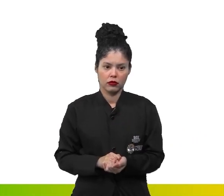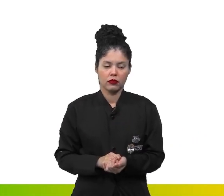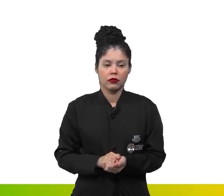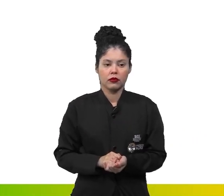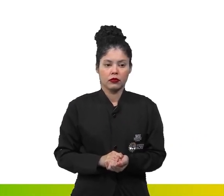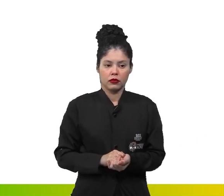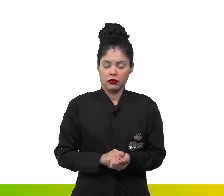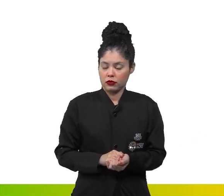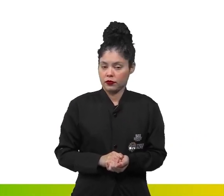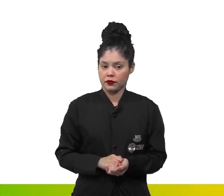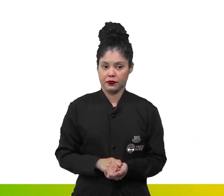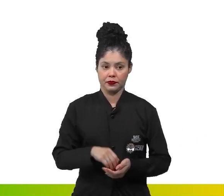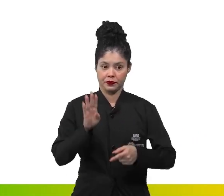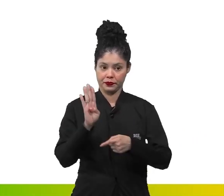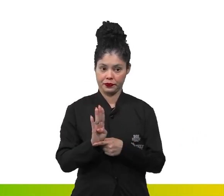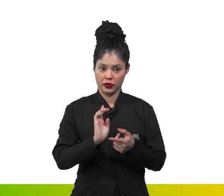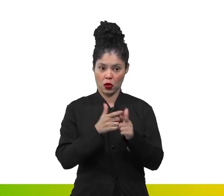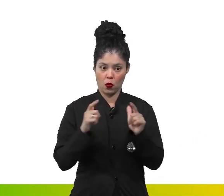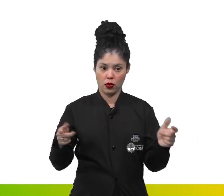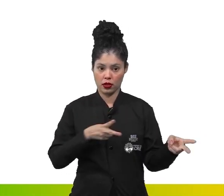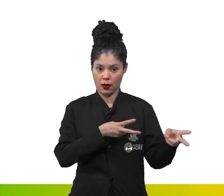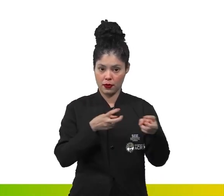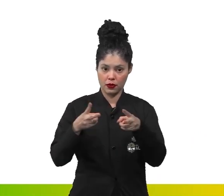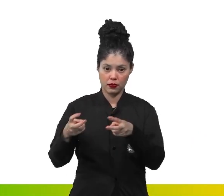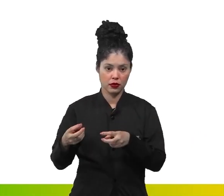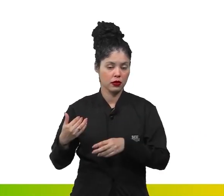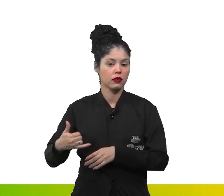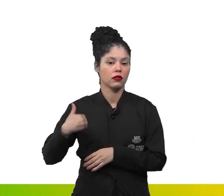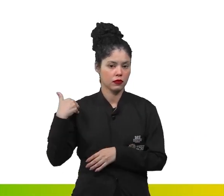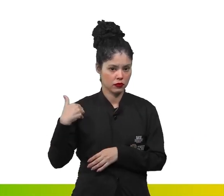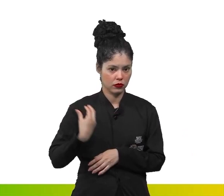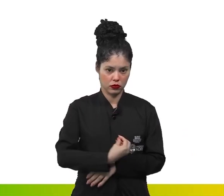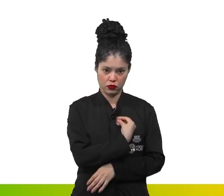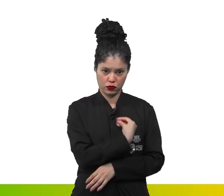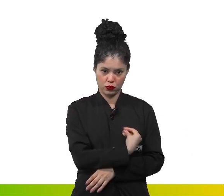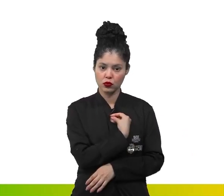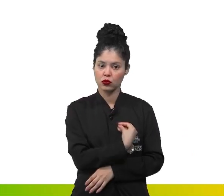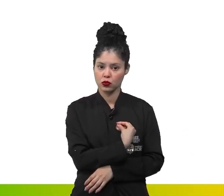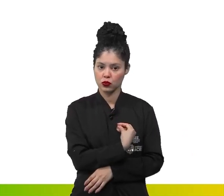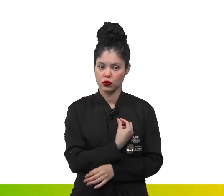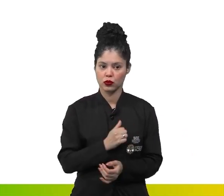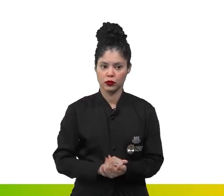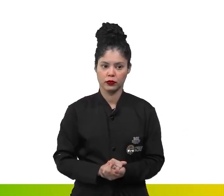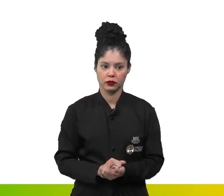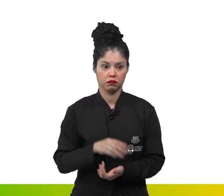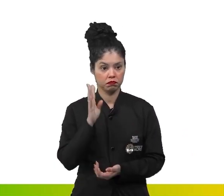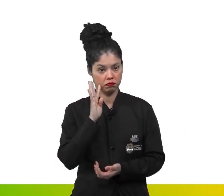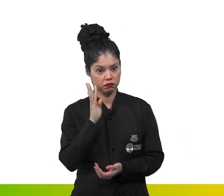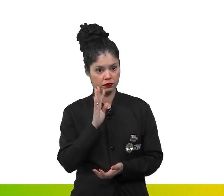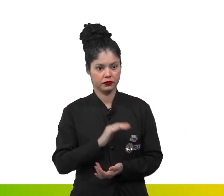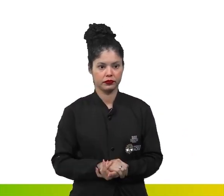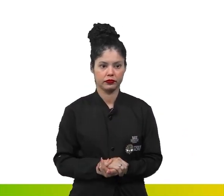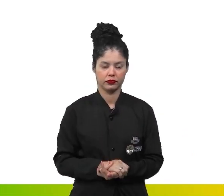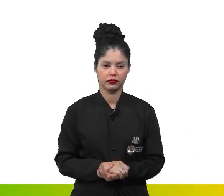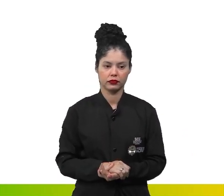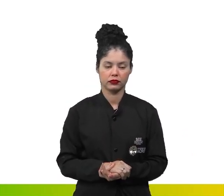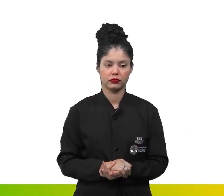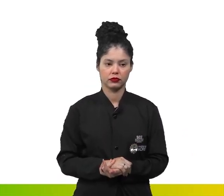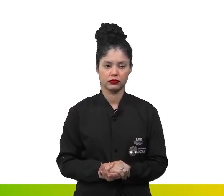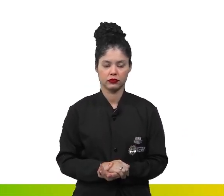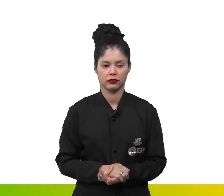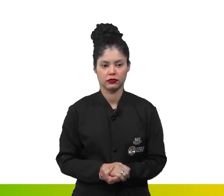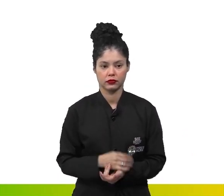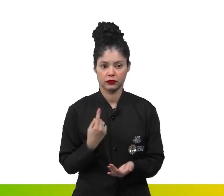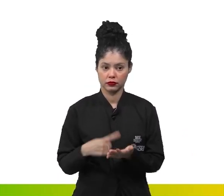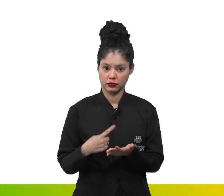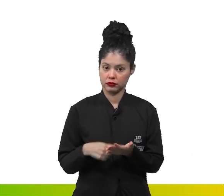jovens. Opção B, aumento da expectativa de vida. Interessante. Se a gente levar